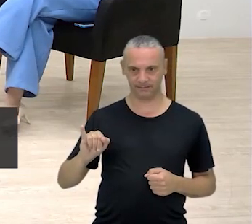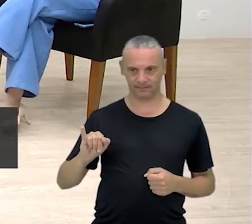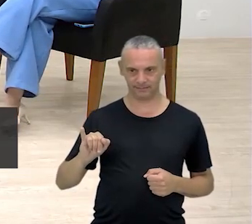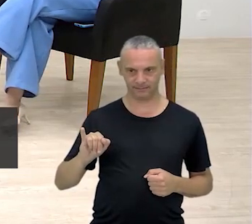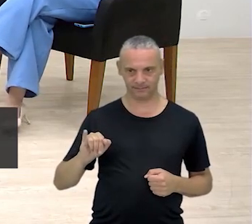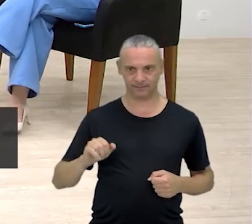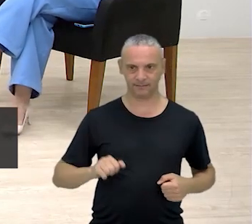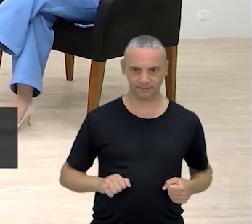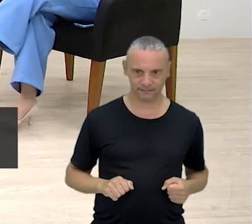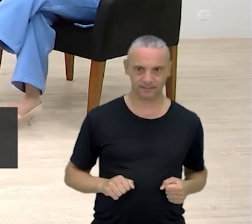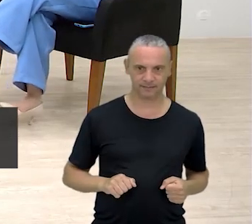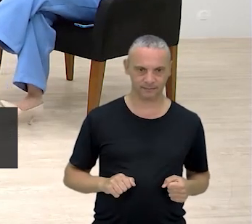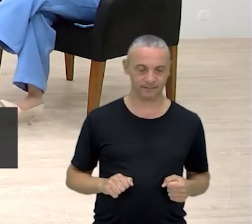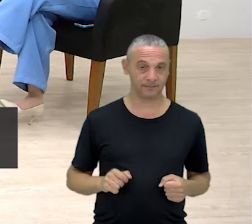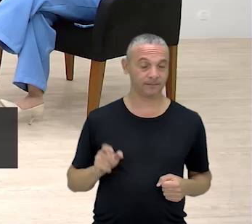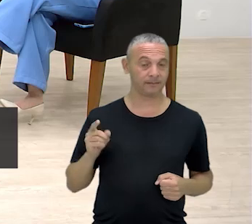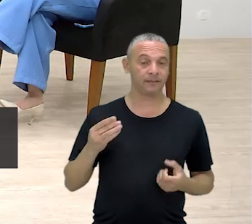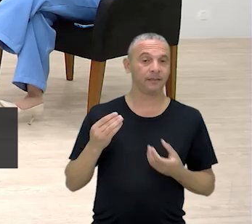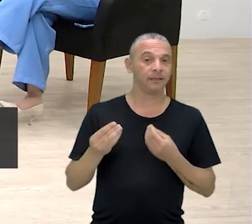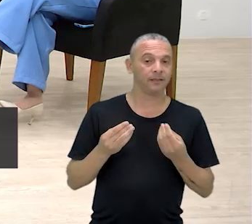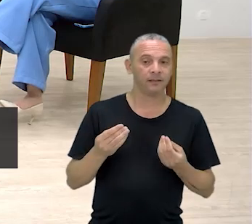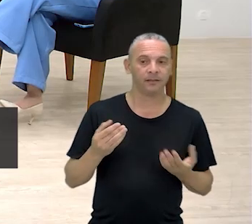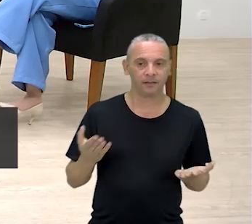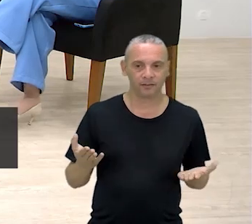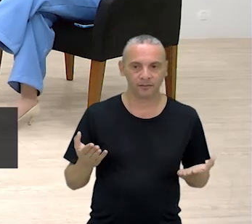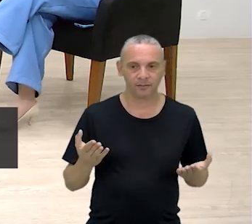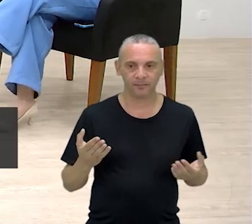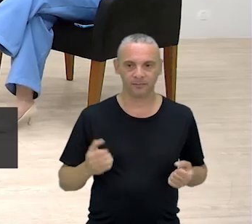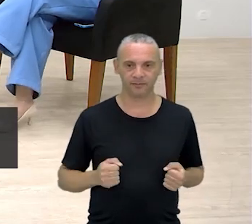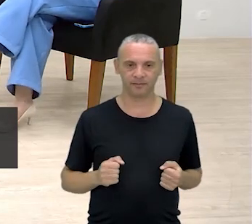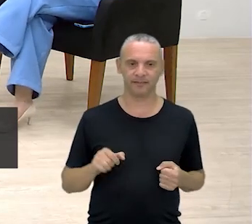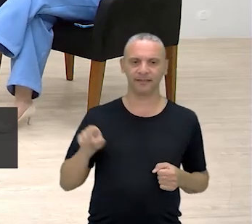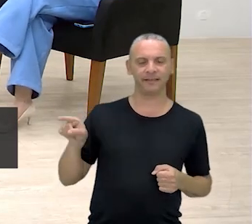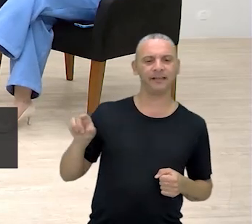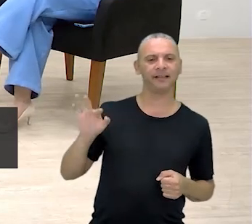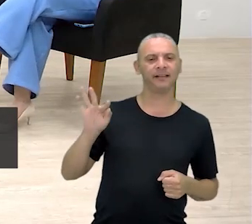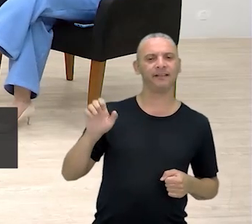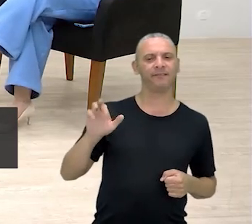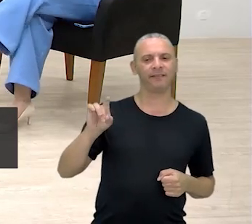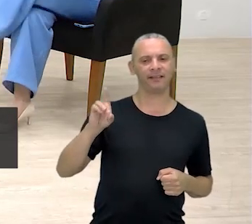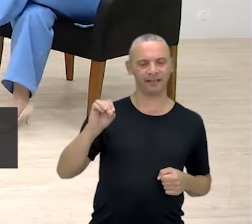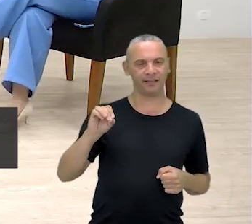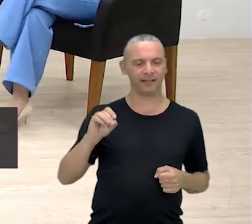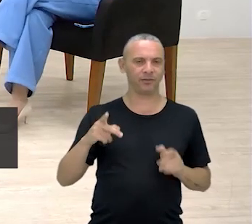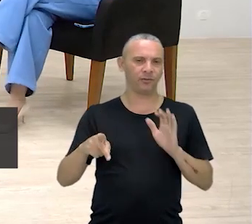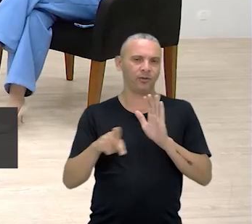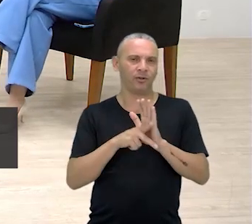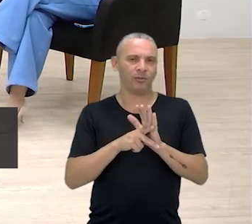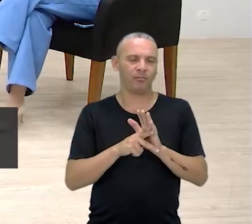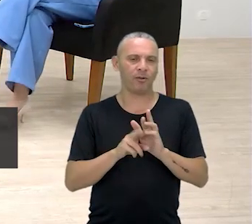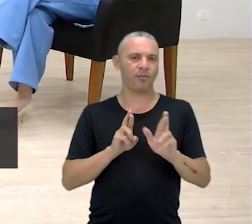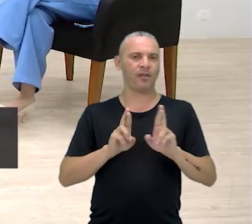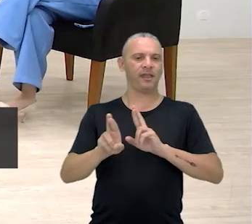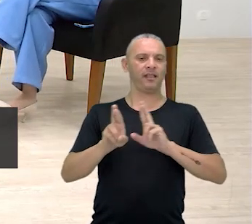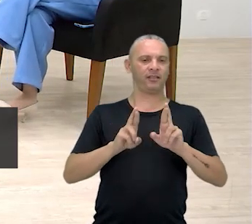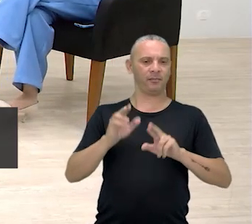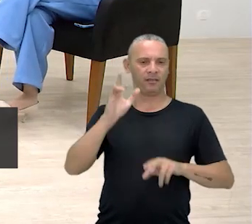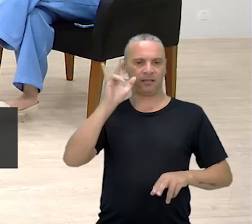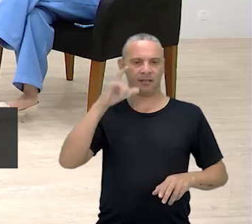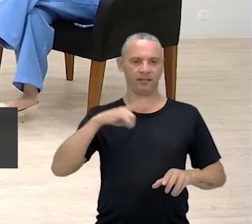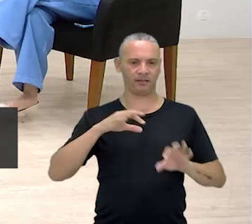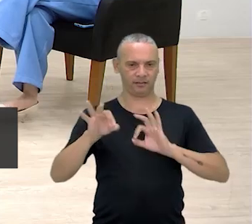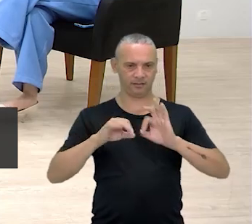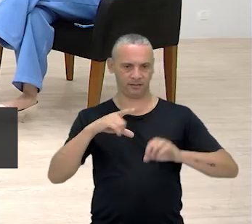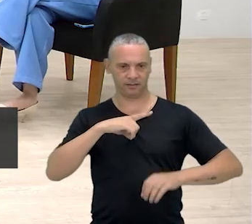Facebook, Fernando do Instagram. Já pensou o Fernando no Tinder? Como será aquela descrição dele, hein? E da Aurélia? Tem também. Por falar